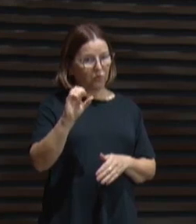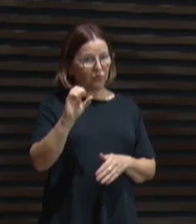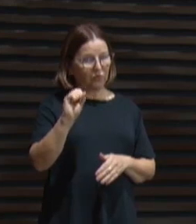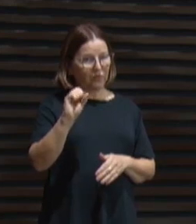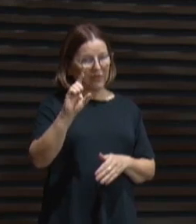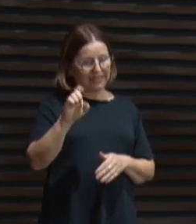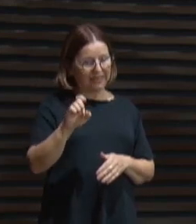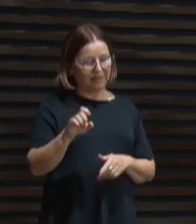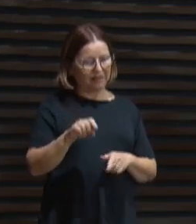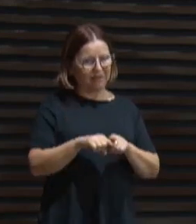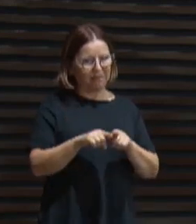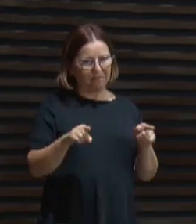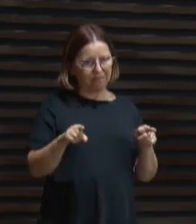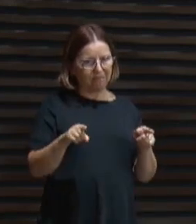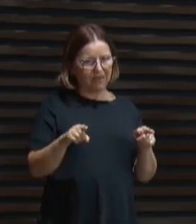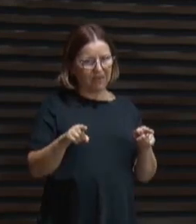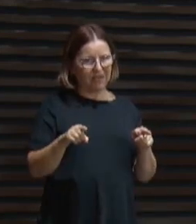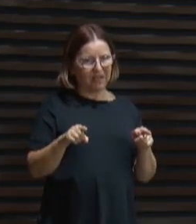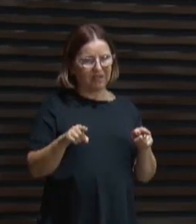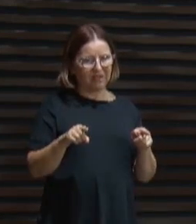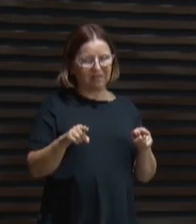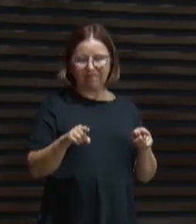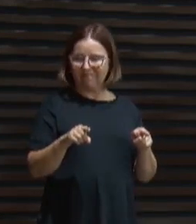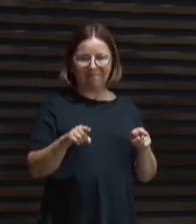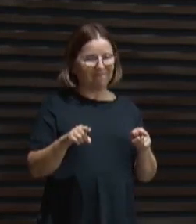Mas eles também não batem bem